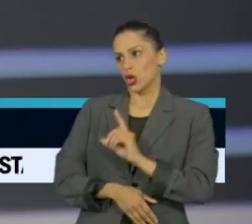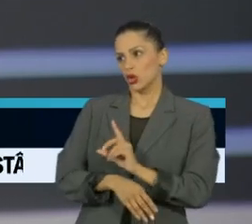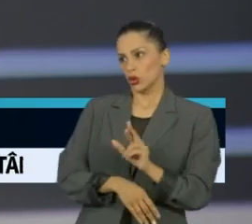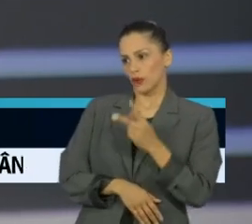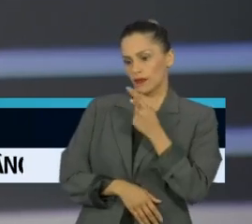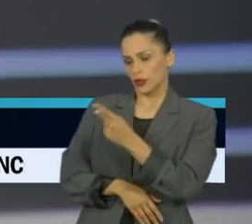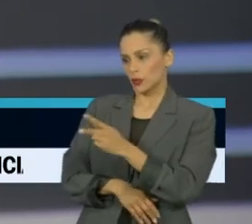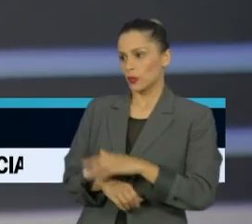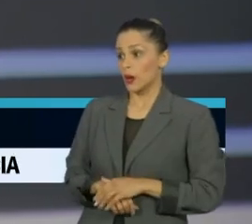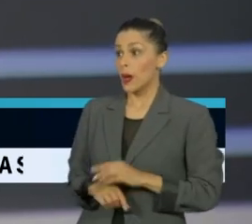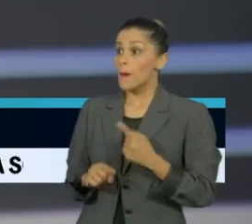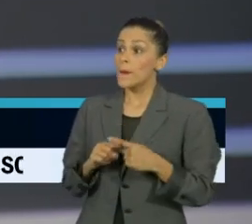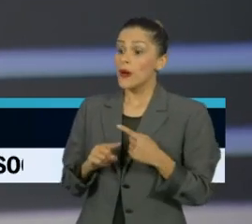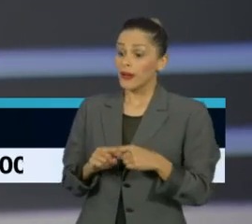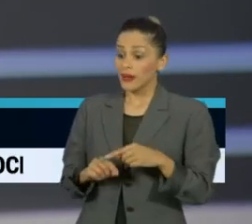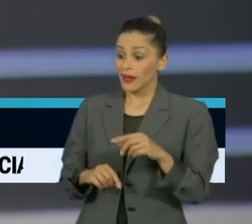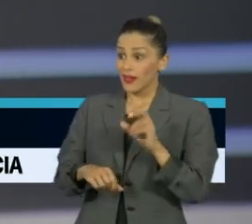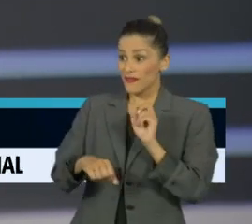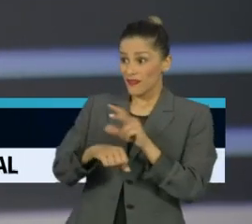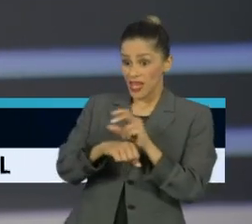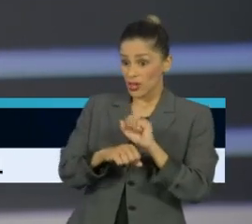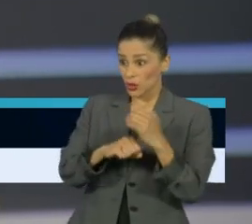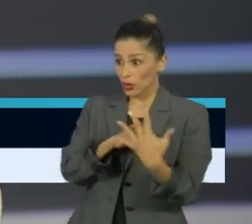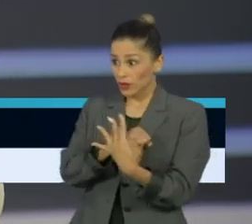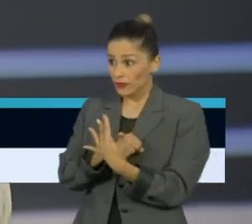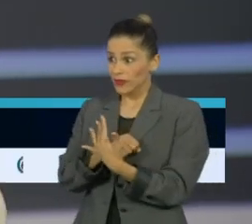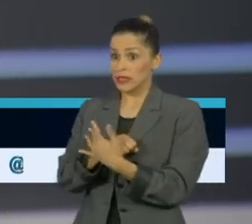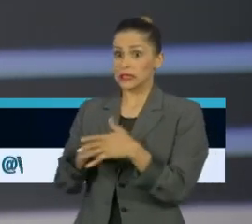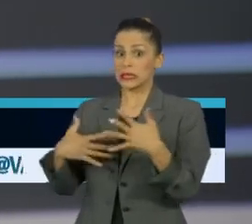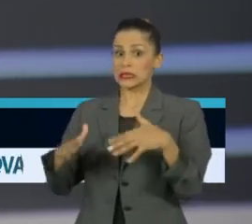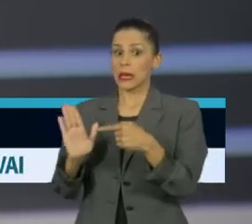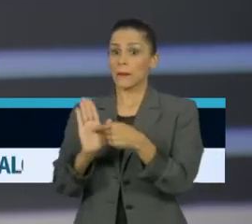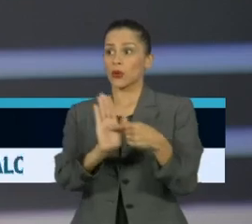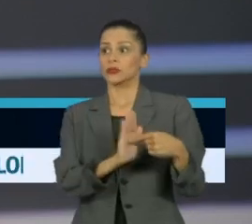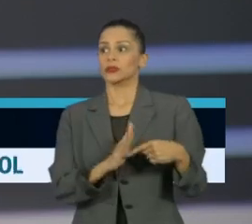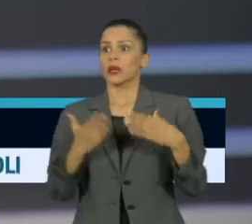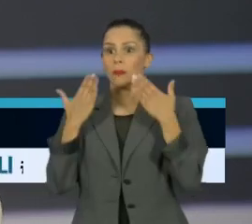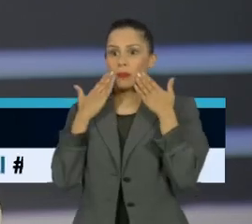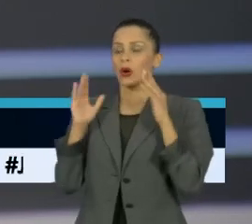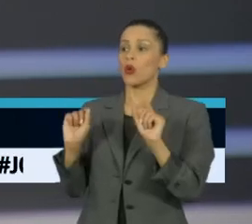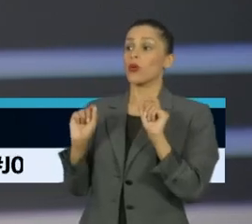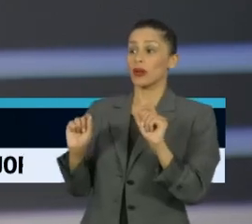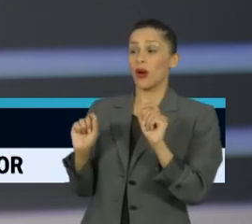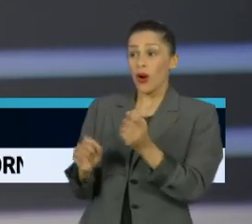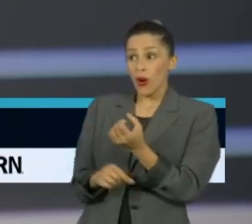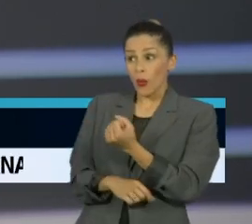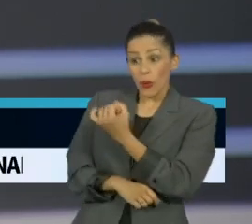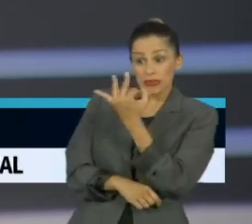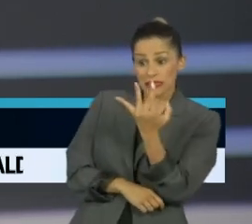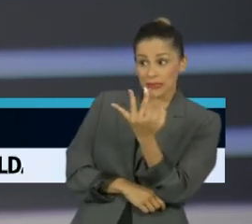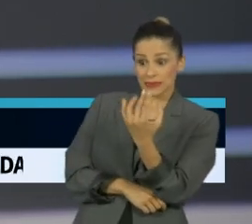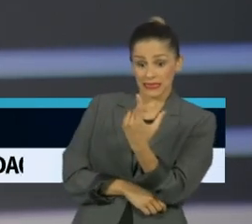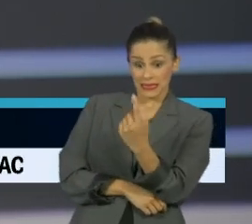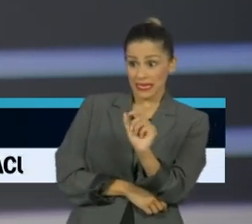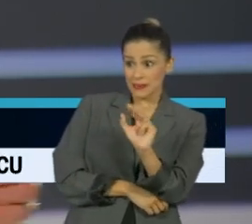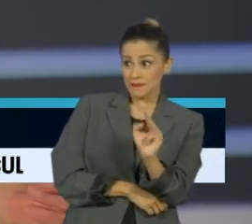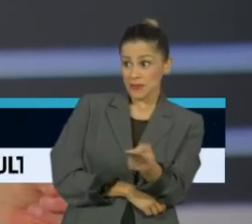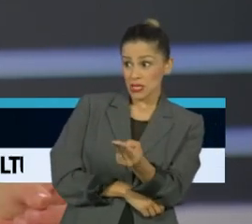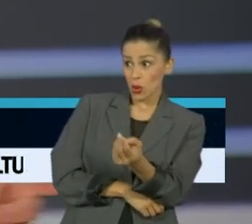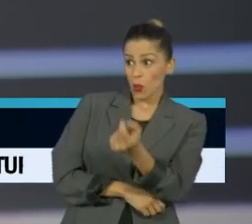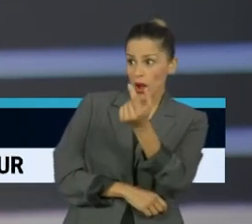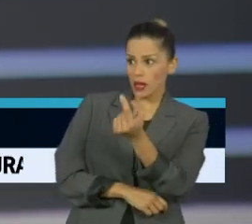vírus essa folhinha tá ensinando um monte de coisa os números só para a gente ver nossa não chegando em 10 milhões o primeiro milhão demorou três meses